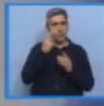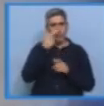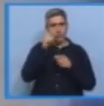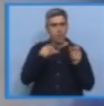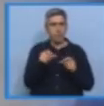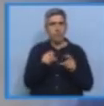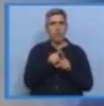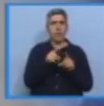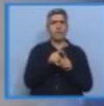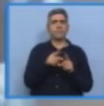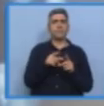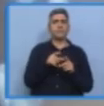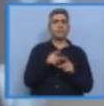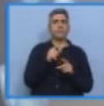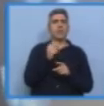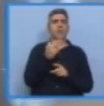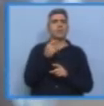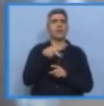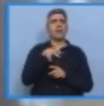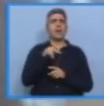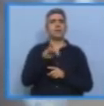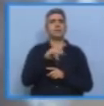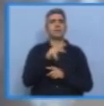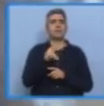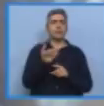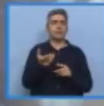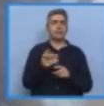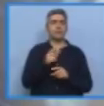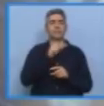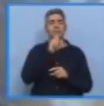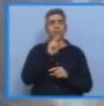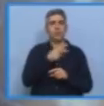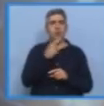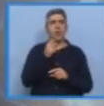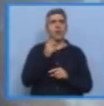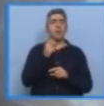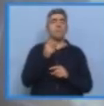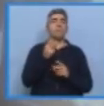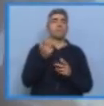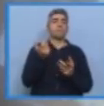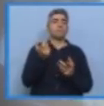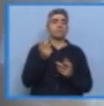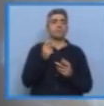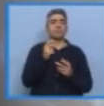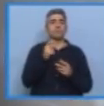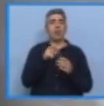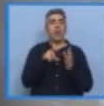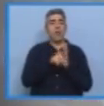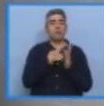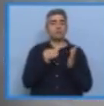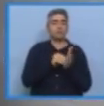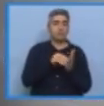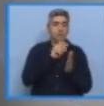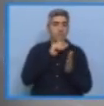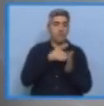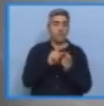algo como a eutanásia que poderá entrar em lei, não é?